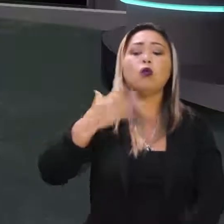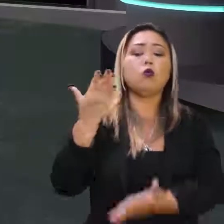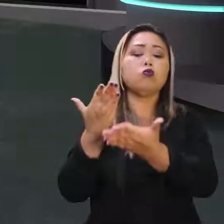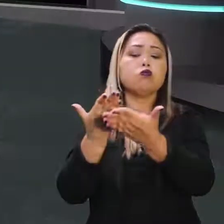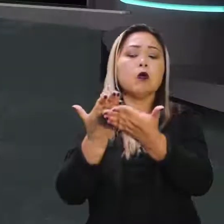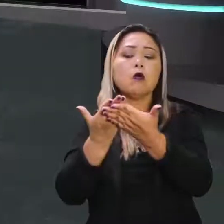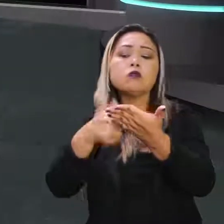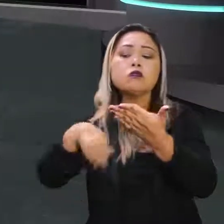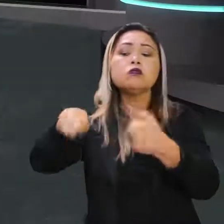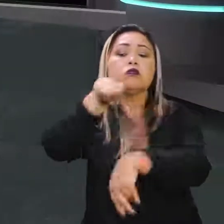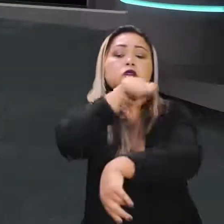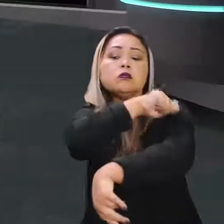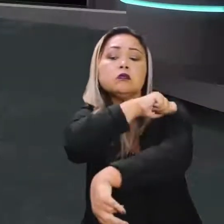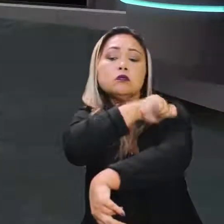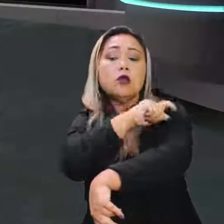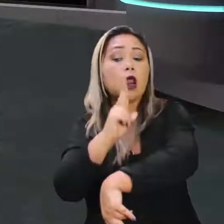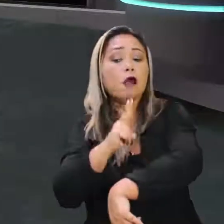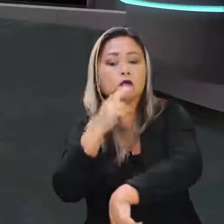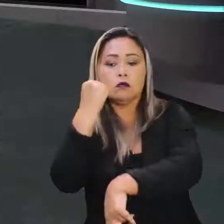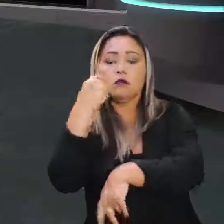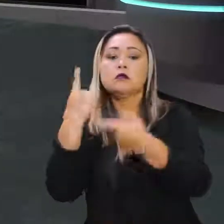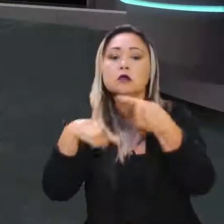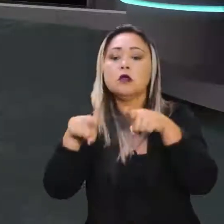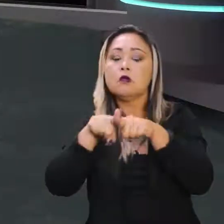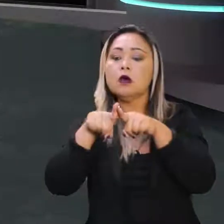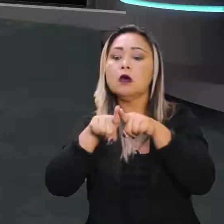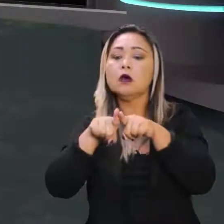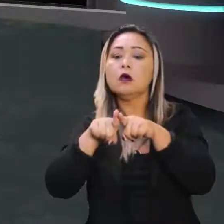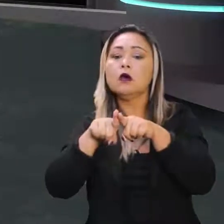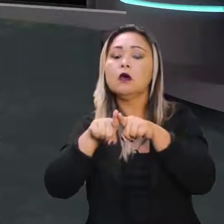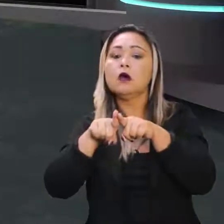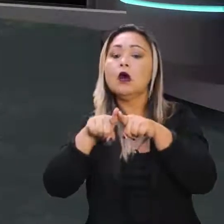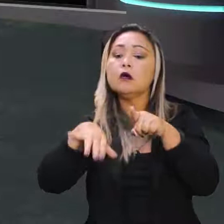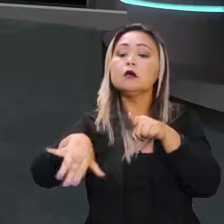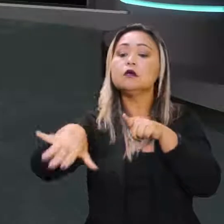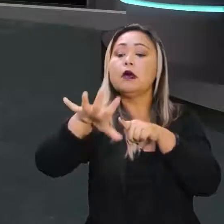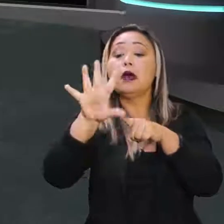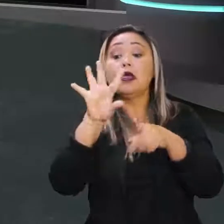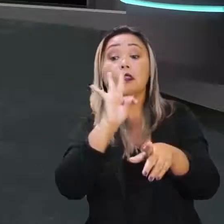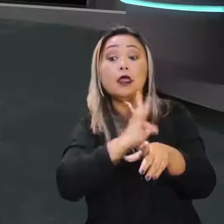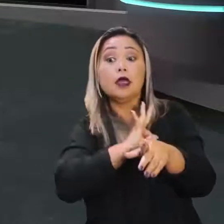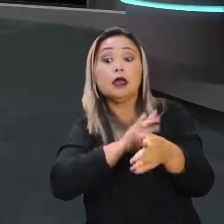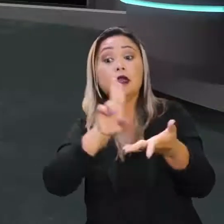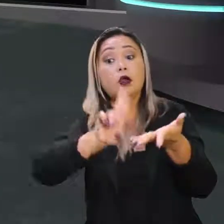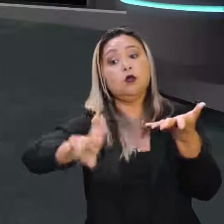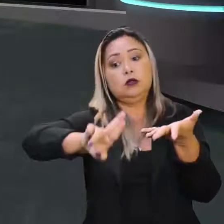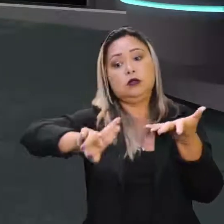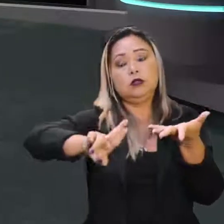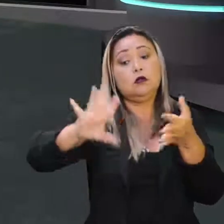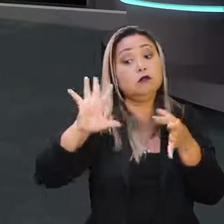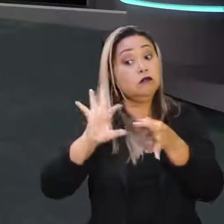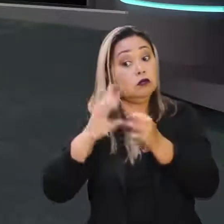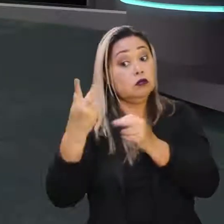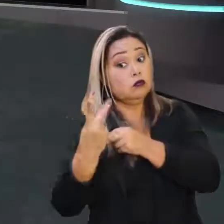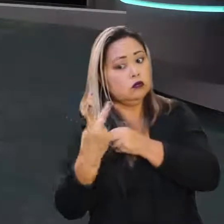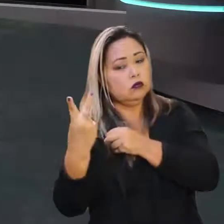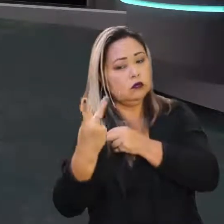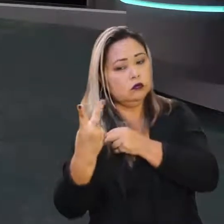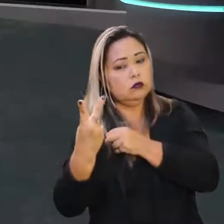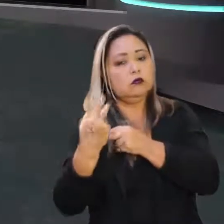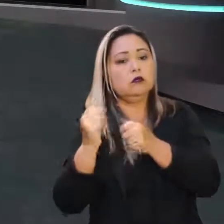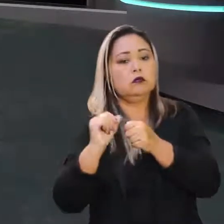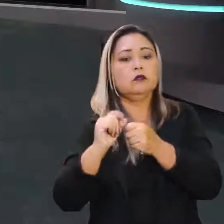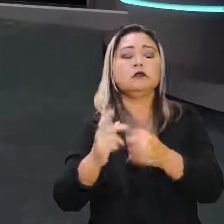estudantes. E também tem a predominância das técnicas usadas. Seguiam as regras, então,